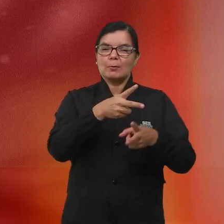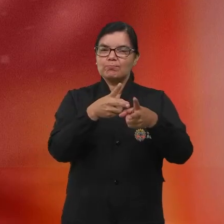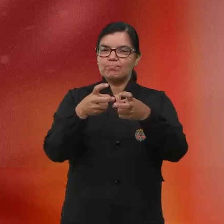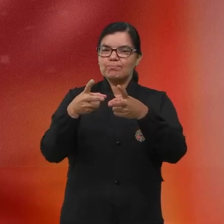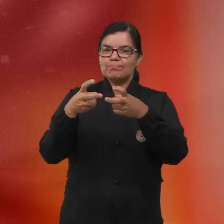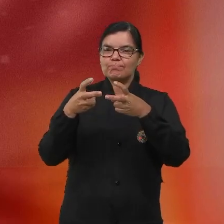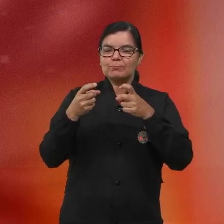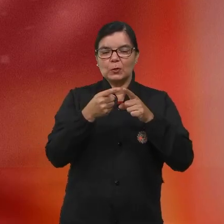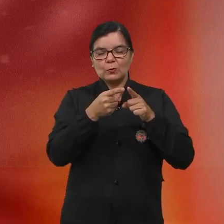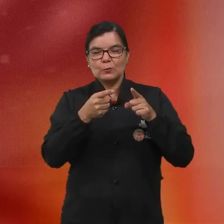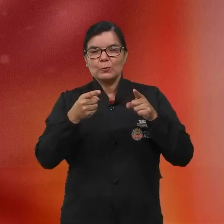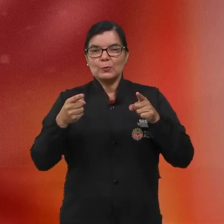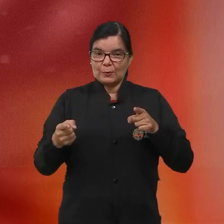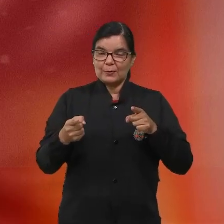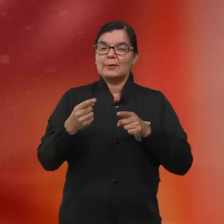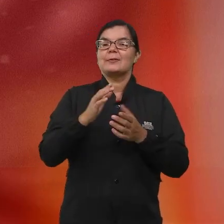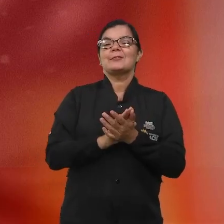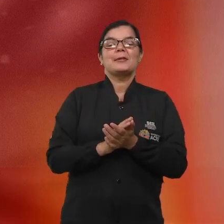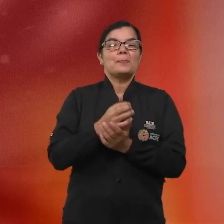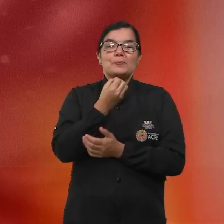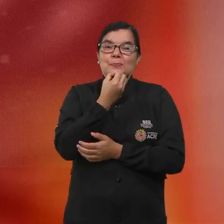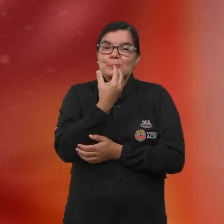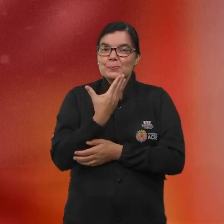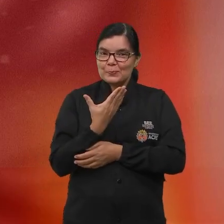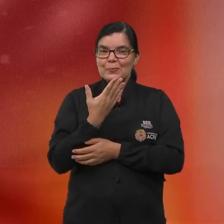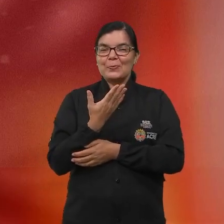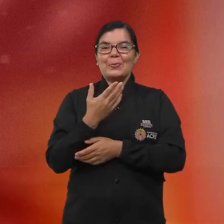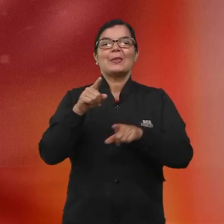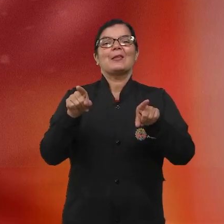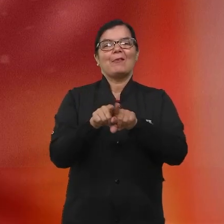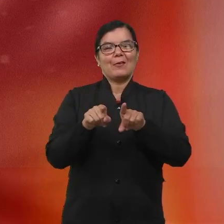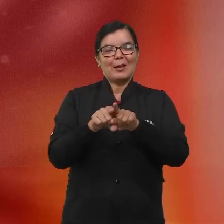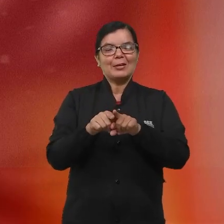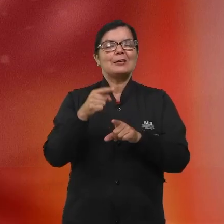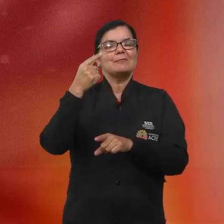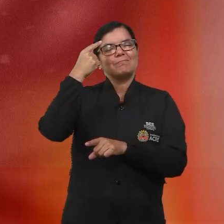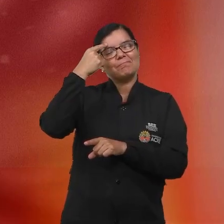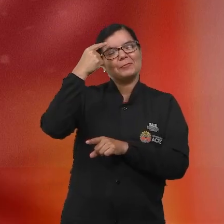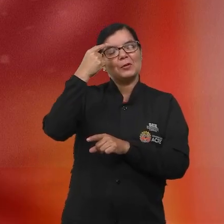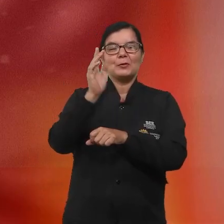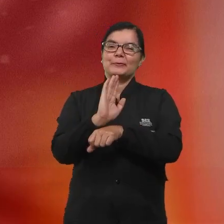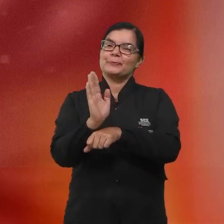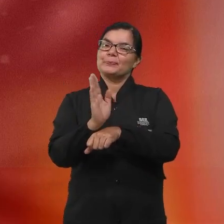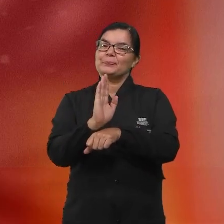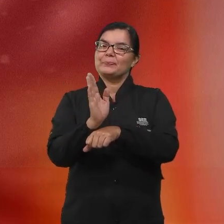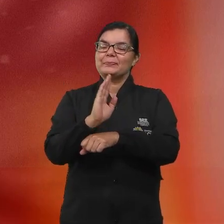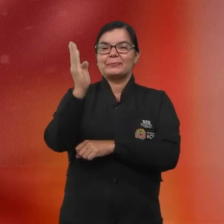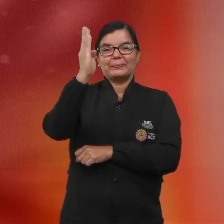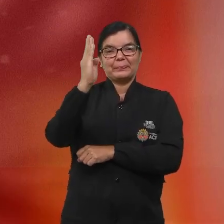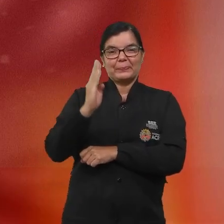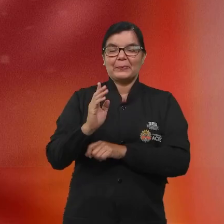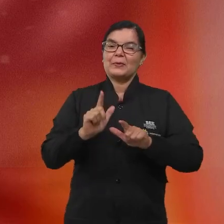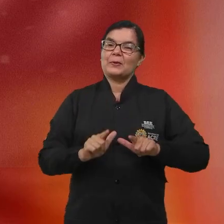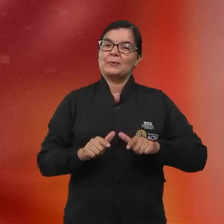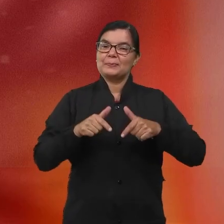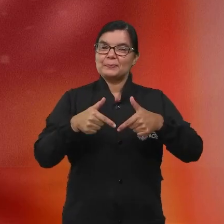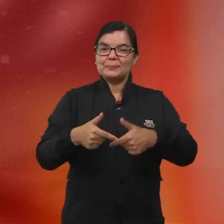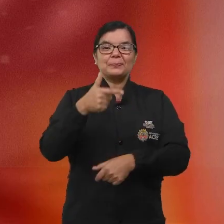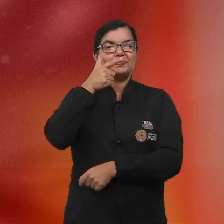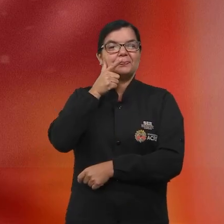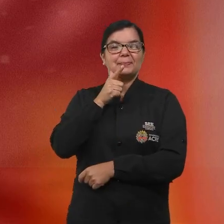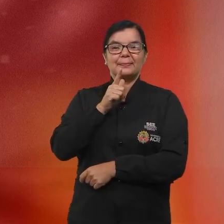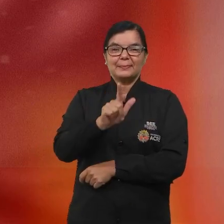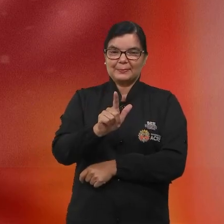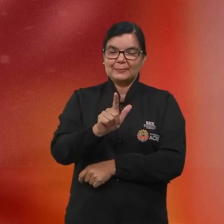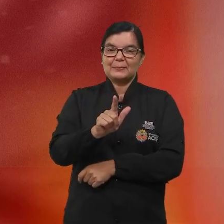essa jornada, que é fascinante, inclusive, e ainda mergulhar no cinema brasileiro, suas lutas, suas